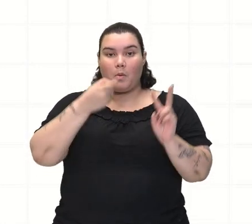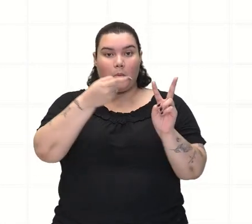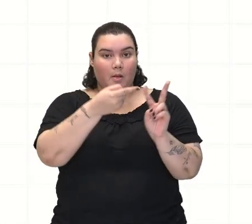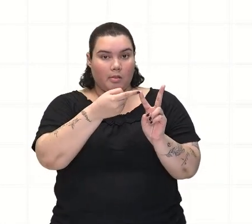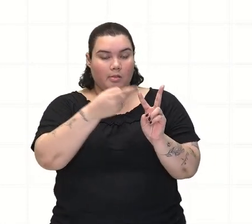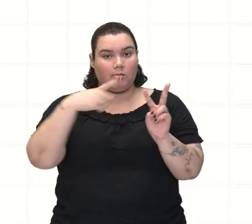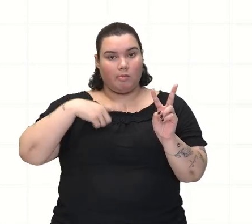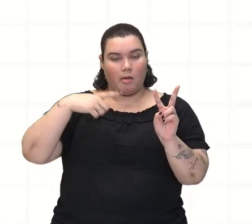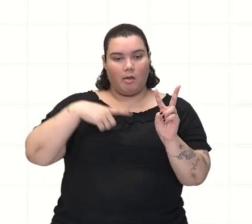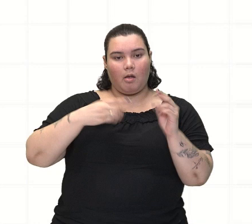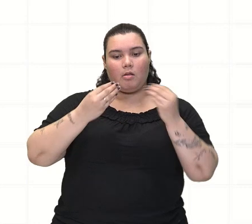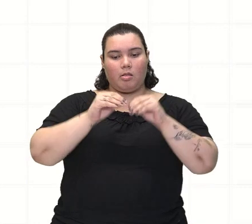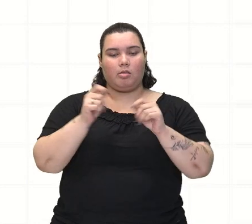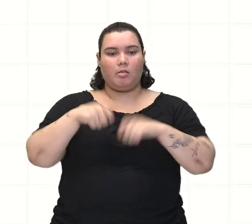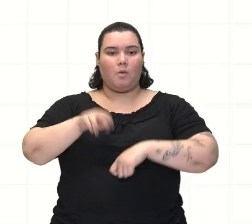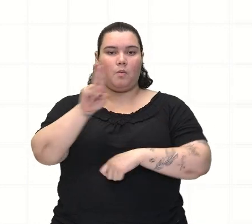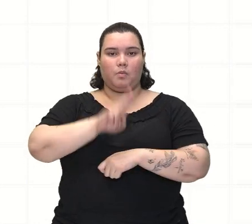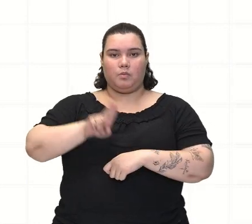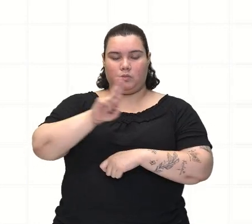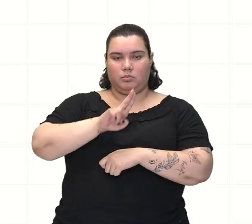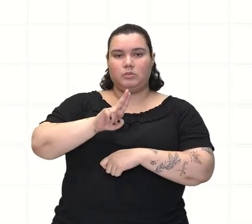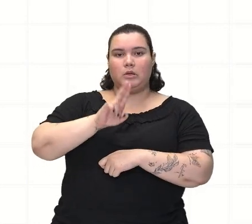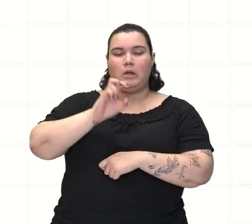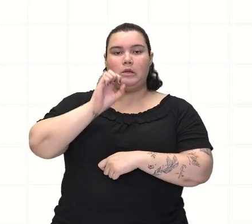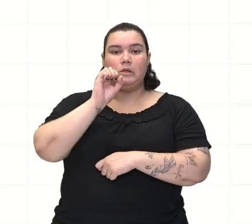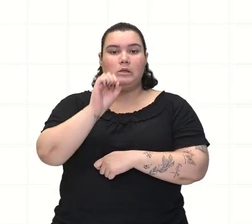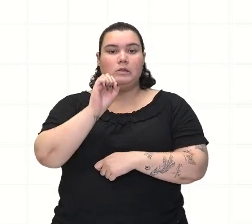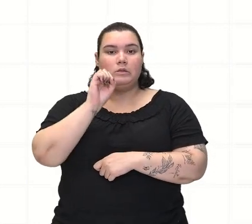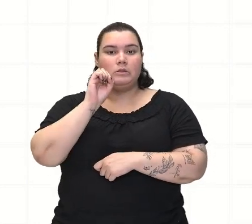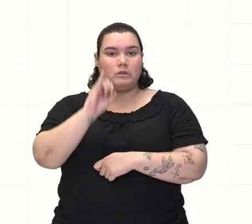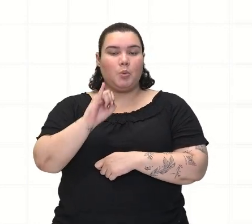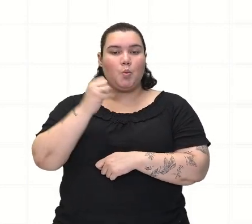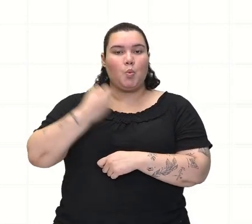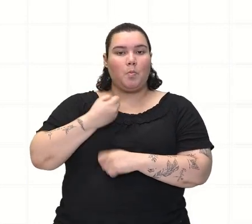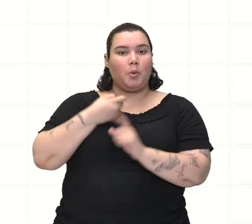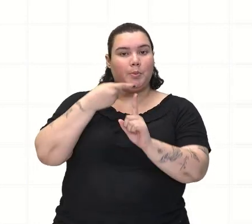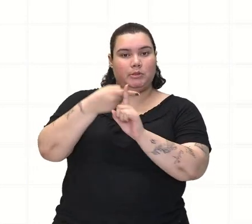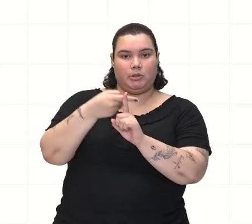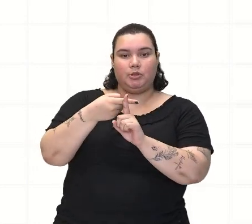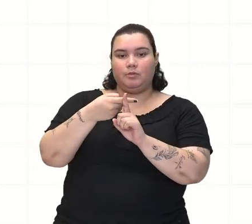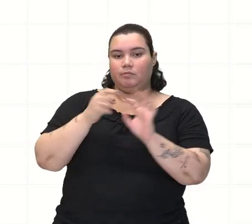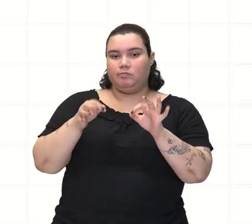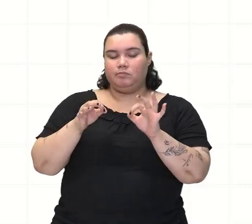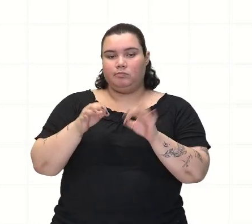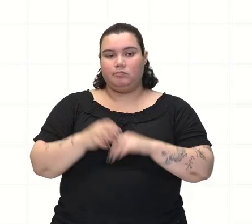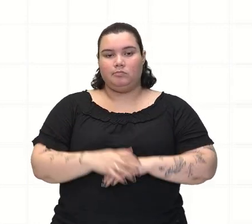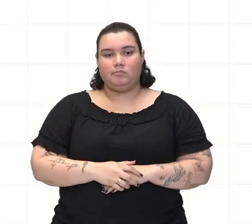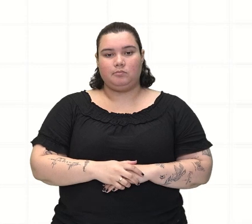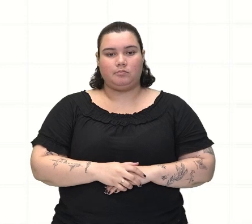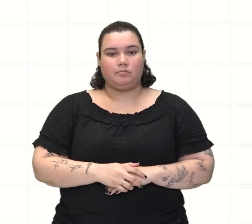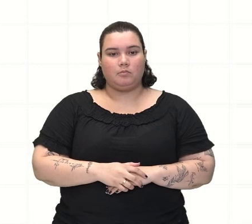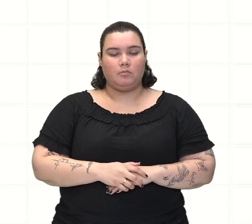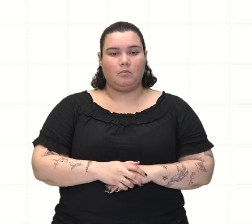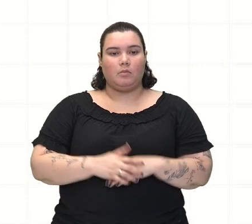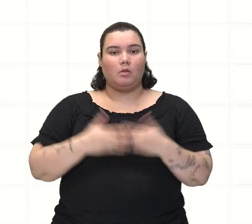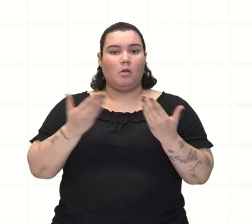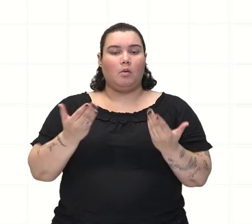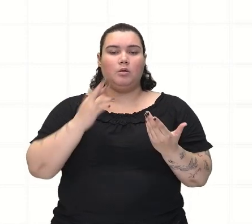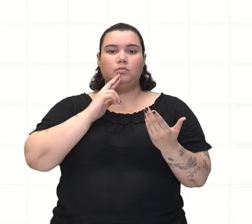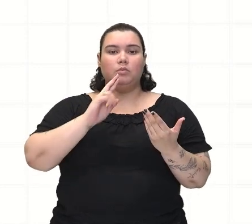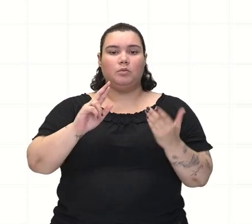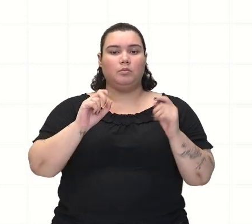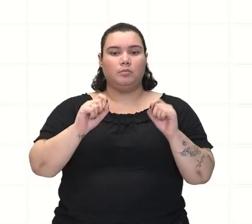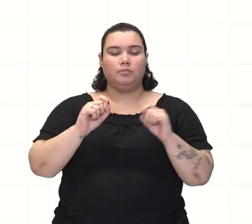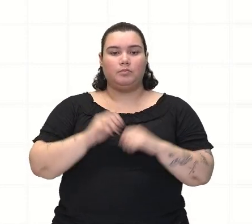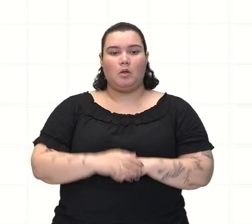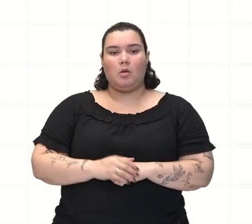eu posso usar essa ideia do quadrado, né, da diferença de dois termos. Que vai ser quem?